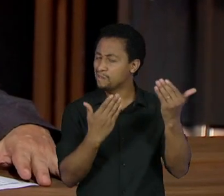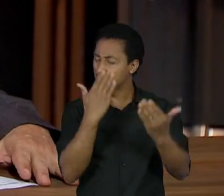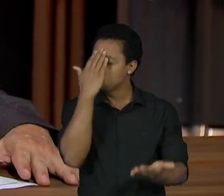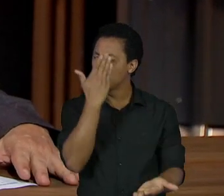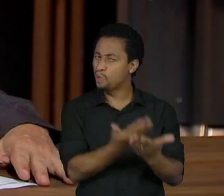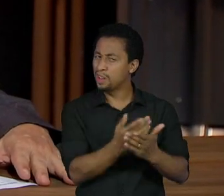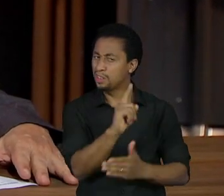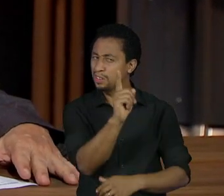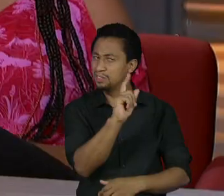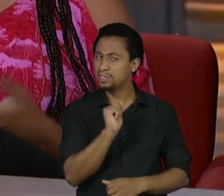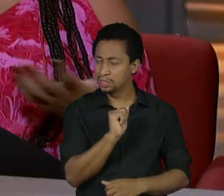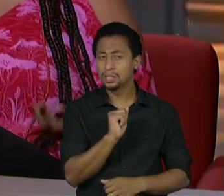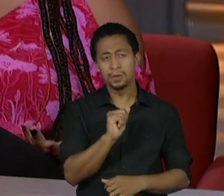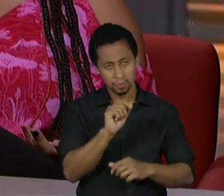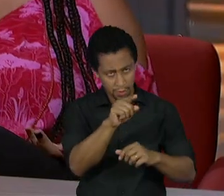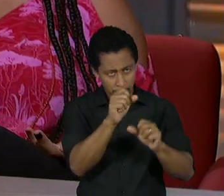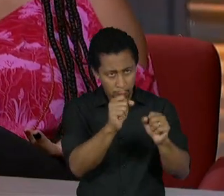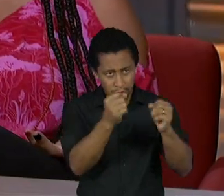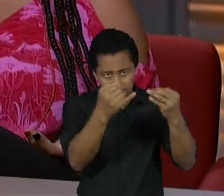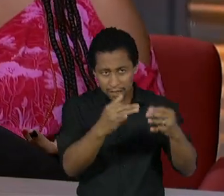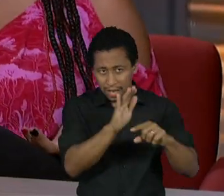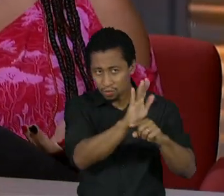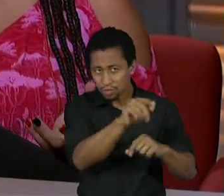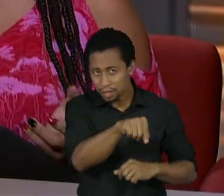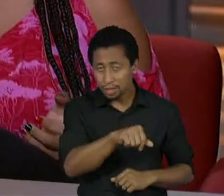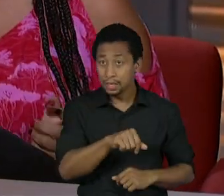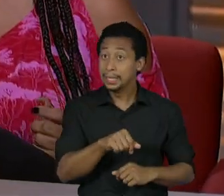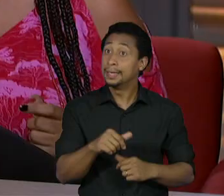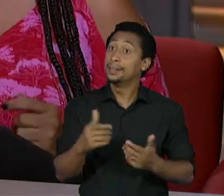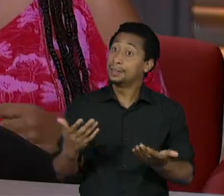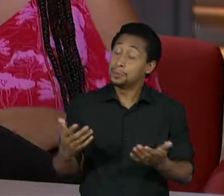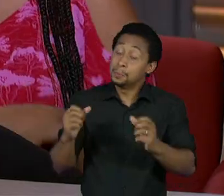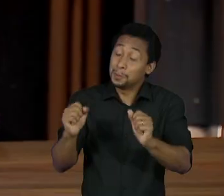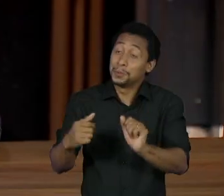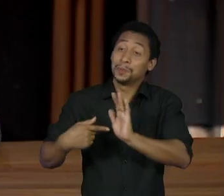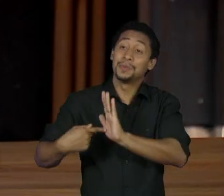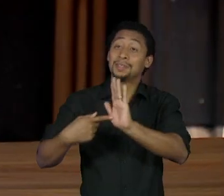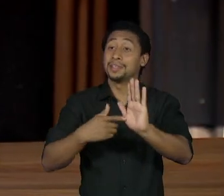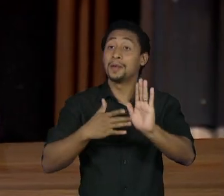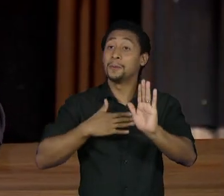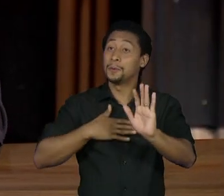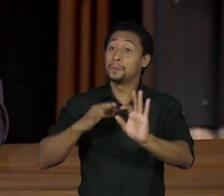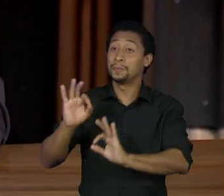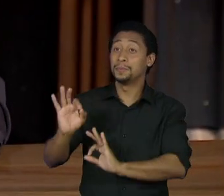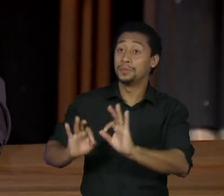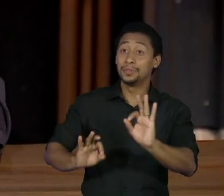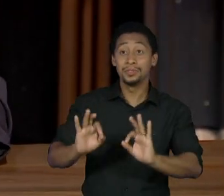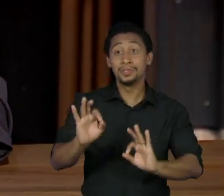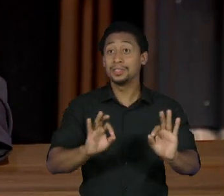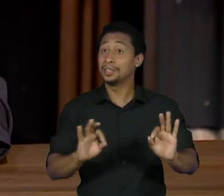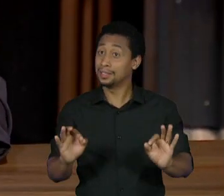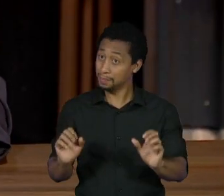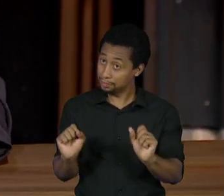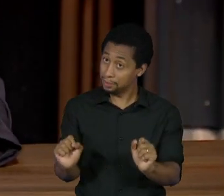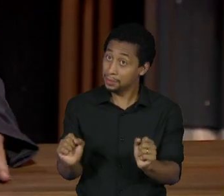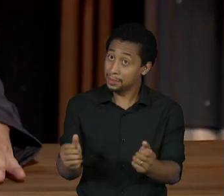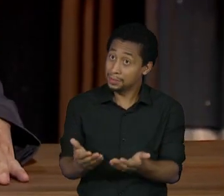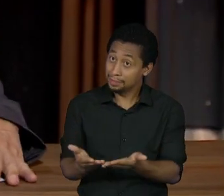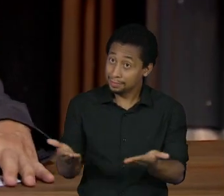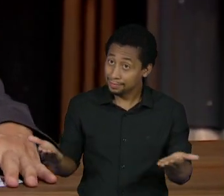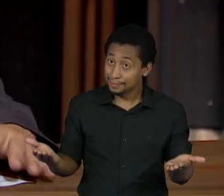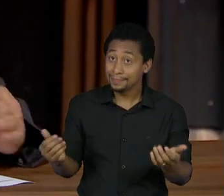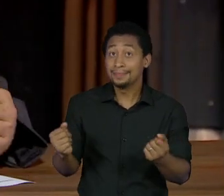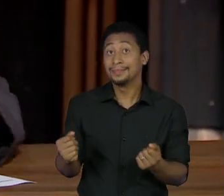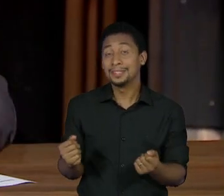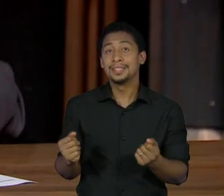para eles? Eu tenho que dizer, olha os projetos que a gente já construiu. Olha aí o que está acontecendo, né? Olha Pelo o que tá mundo, acontecendo. inclusive.